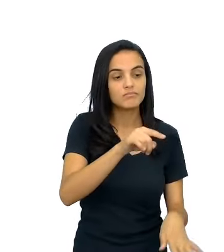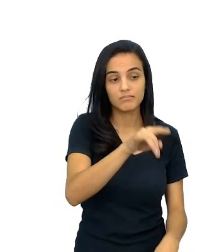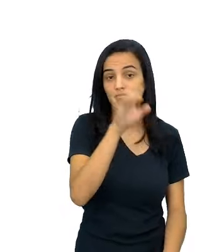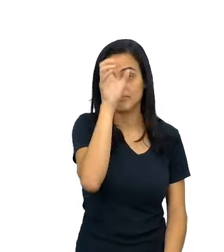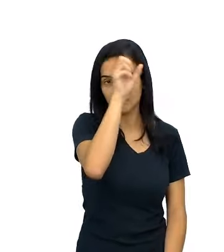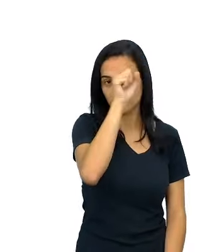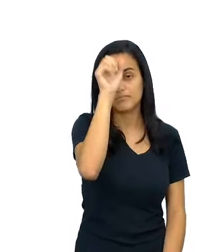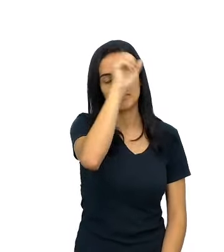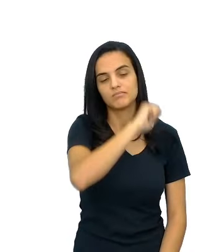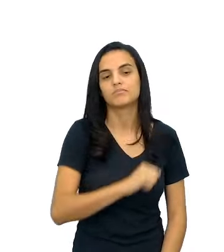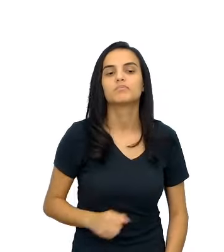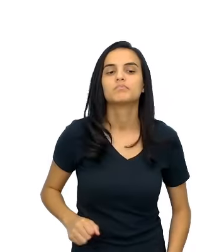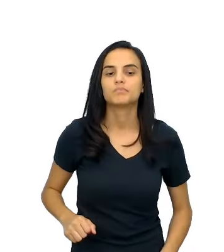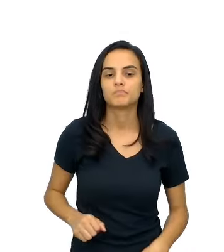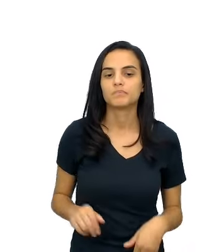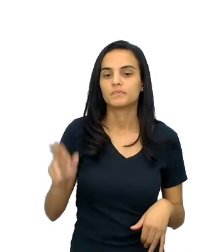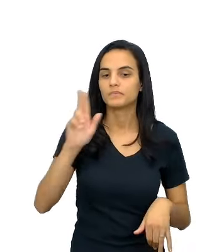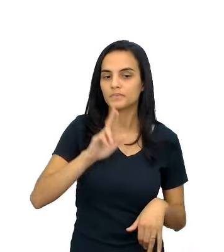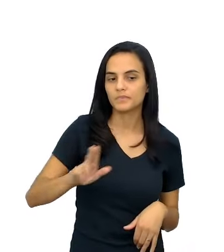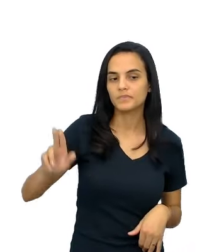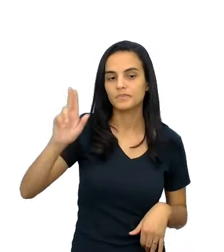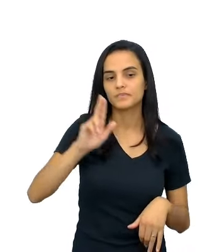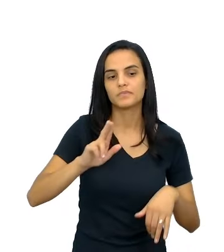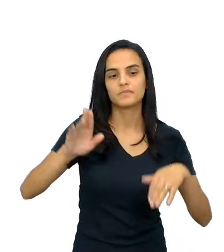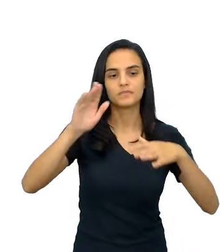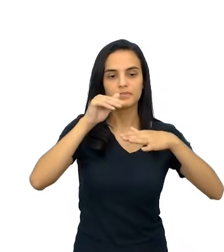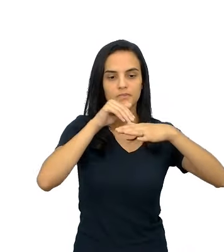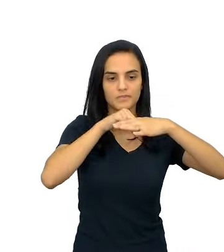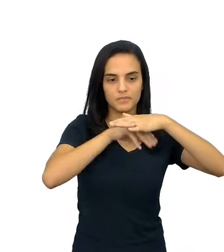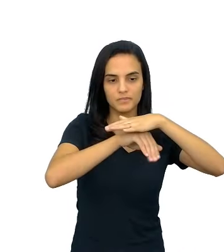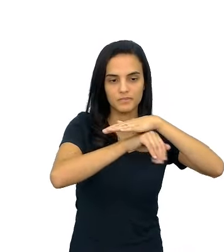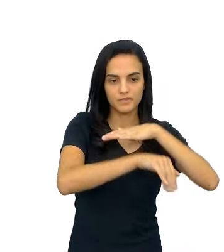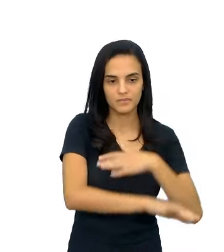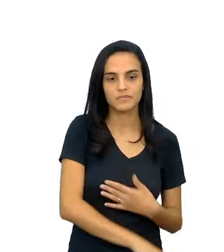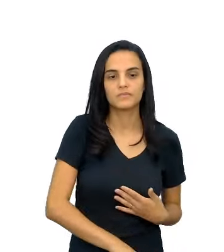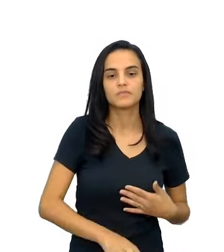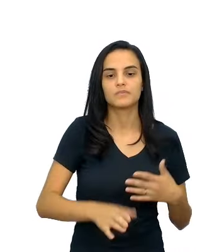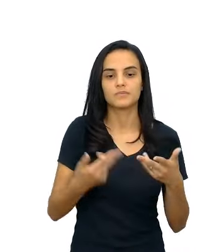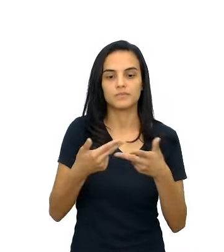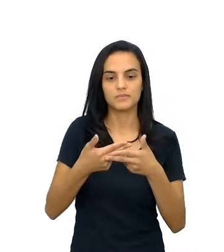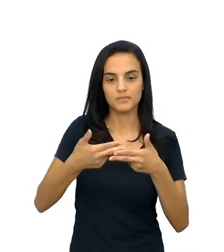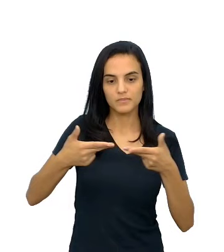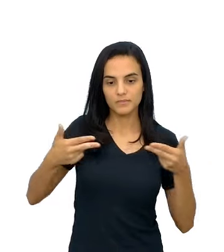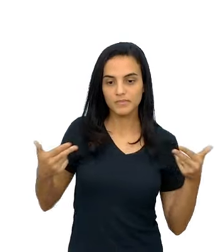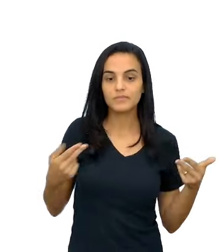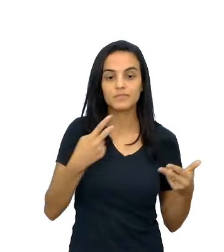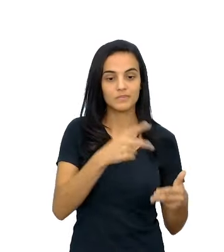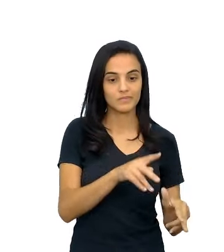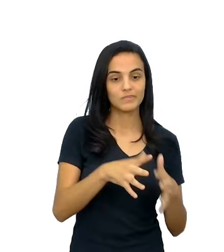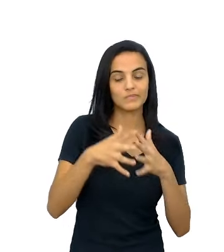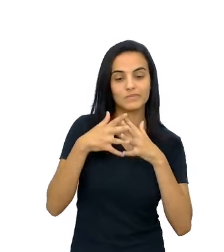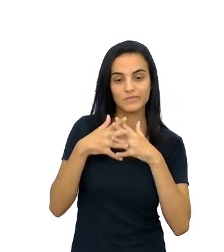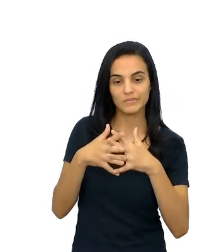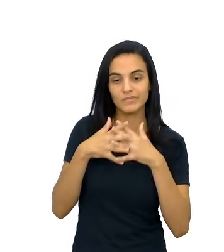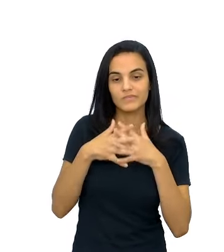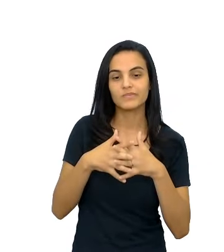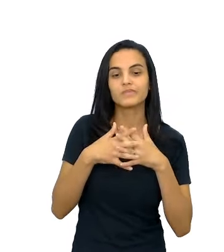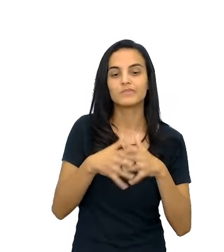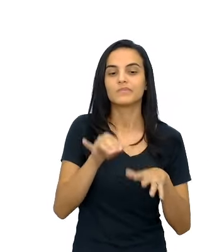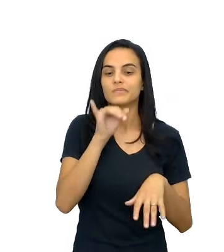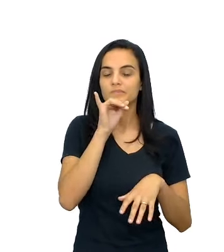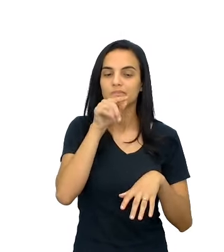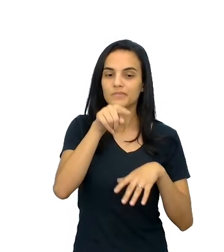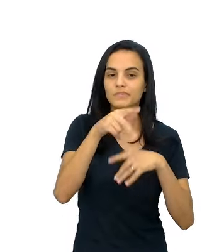né? A utilização de dados geométricos para obter as grandezas, eles se confundem muito quando eles